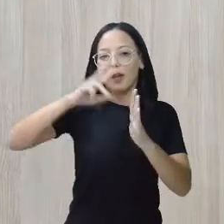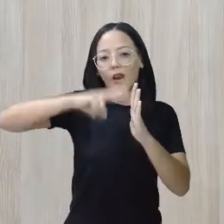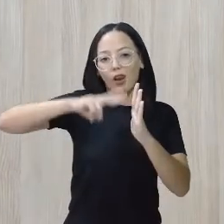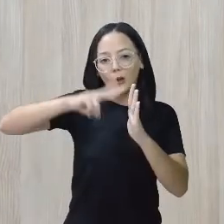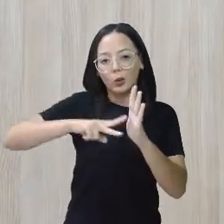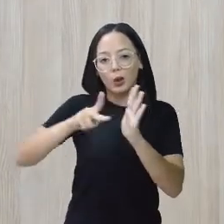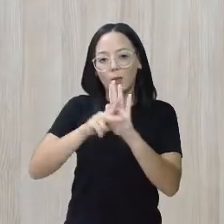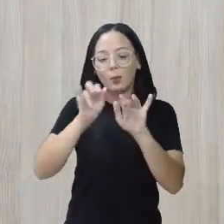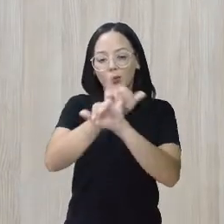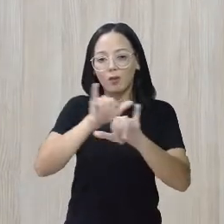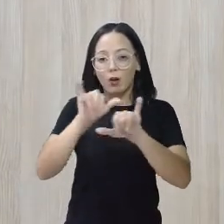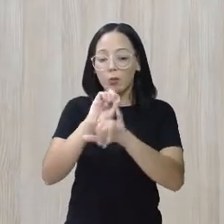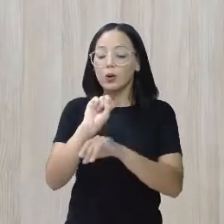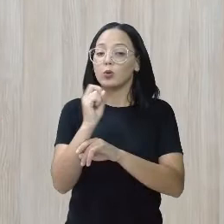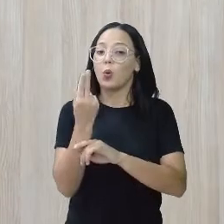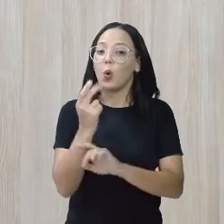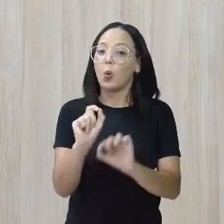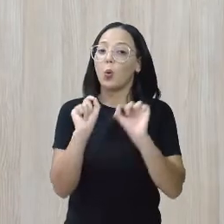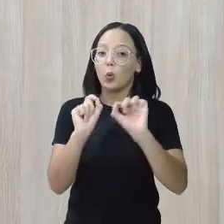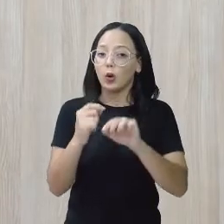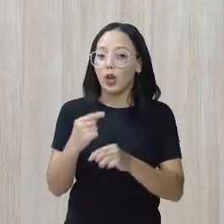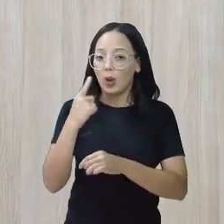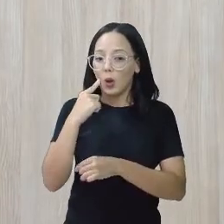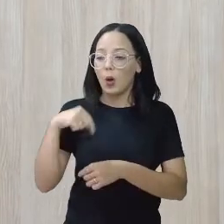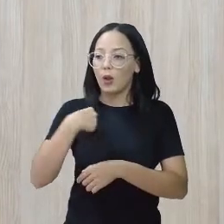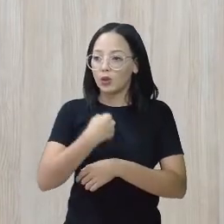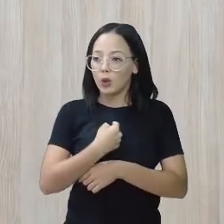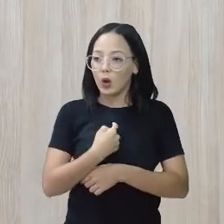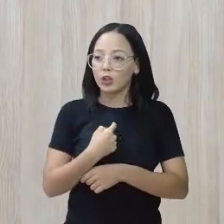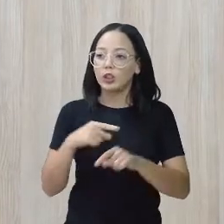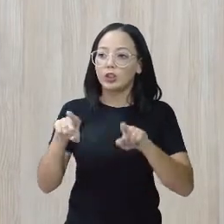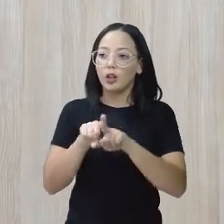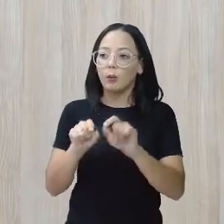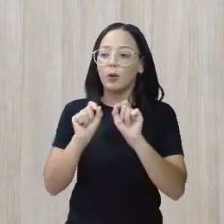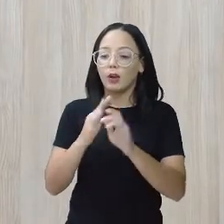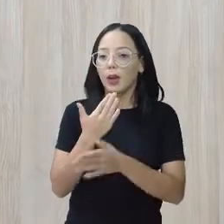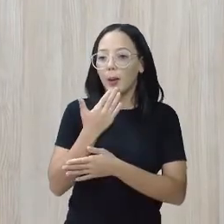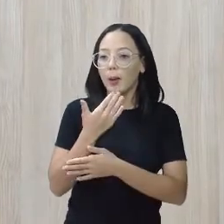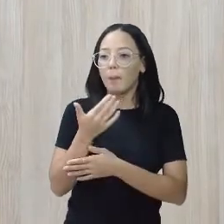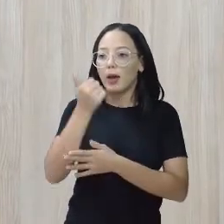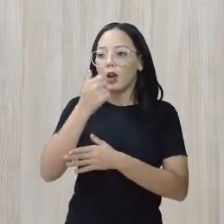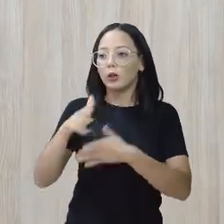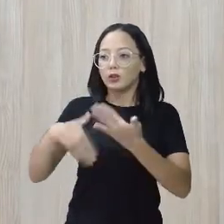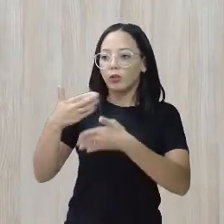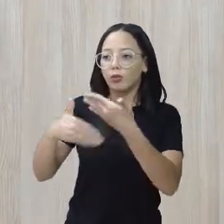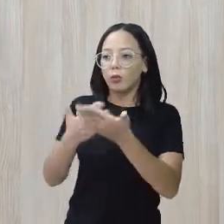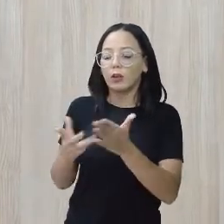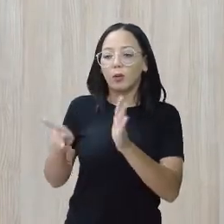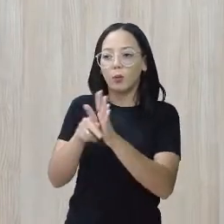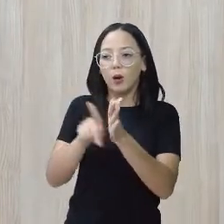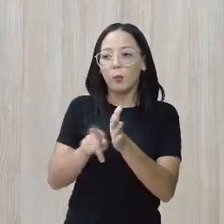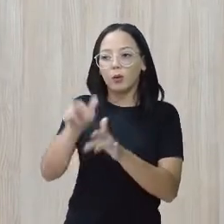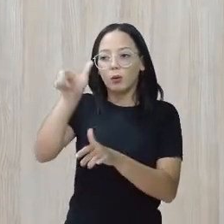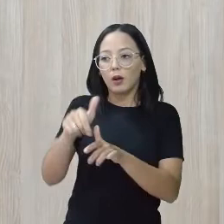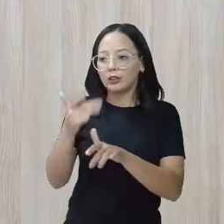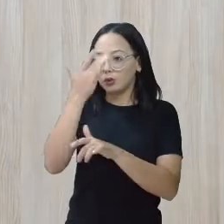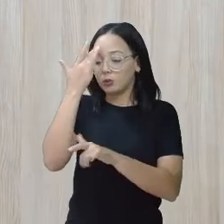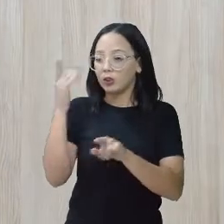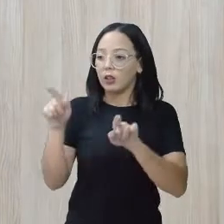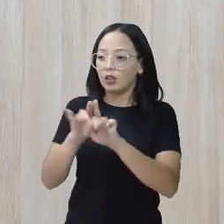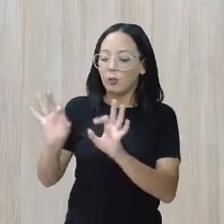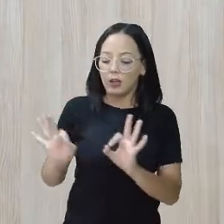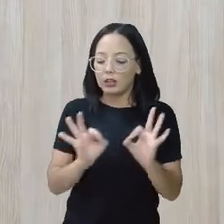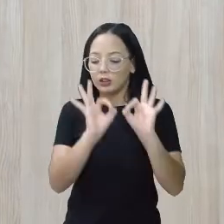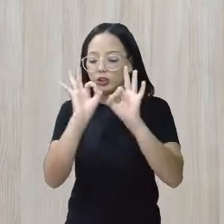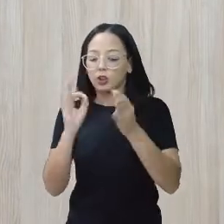daquela informação. Ou até mesmo, professor, vamos puxar a sardinha para o nosso lado, melhor vai ser o desenvolvimento dessa pessoa que vai estar assistindo